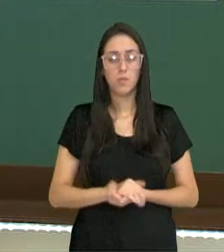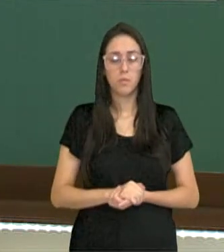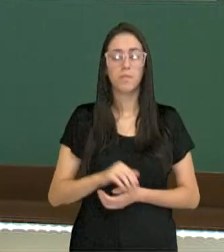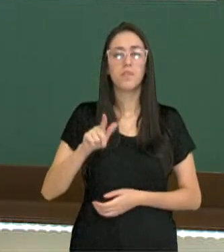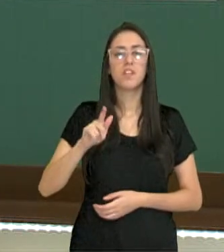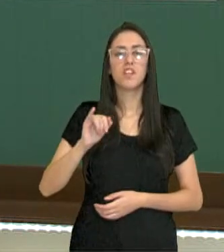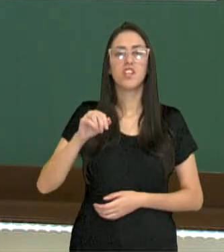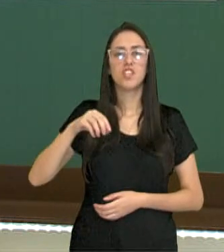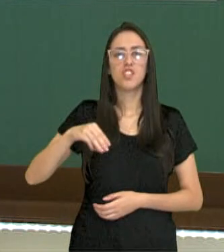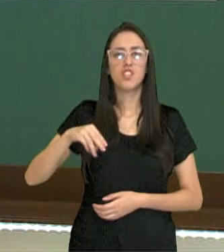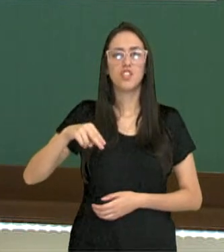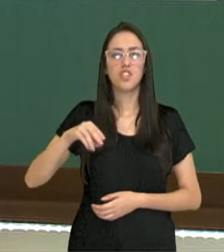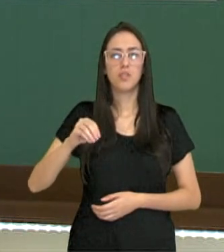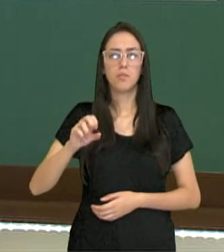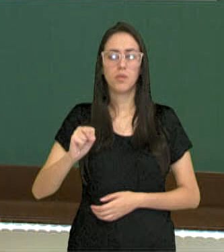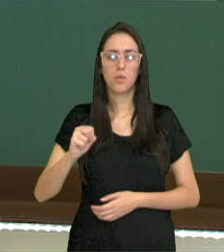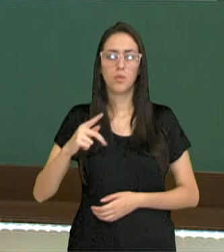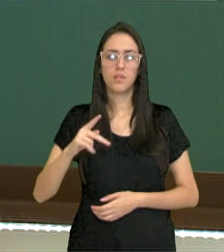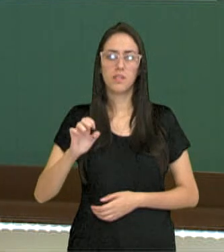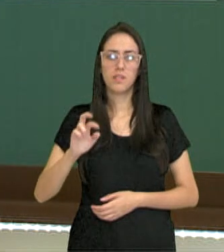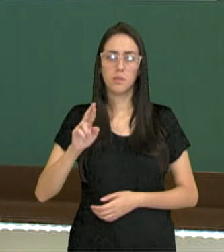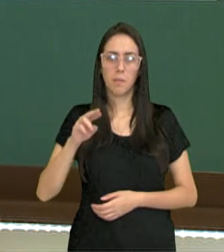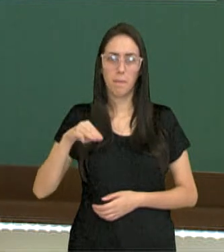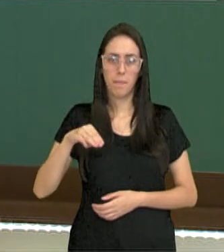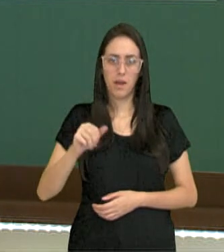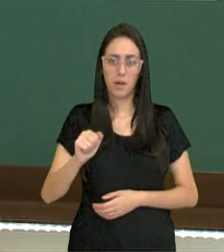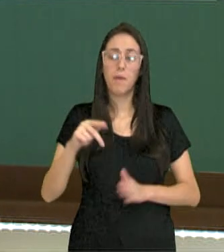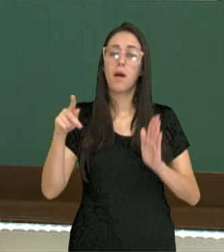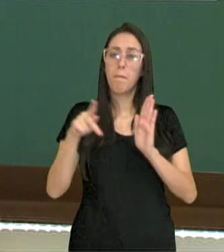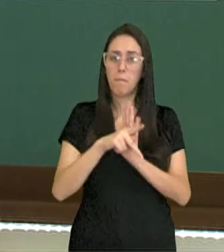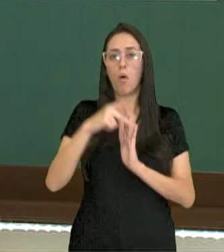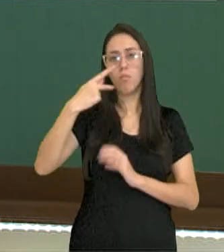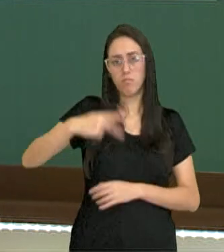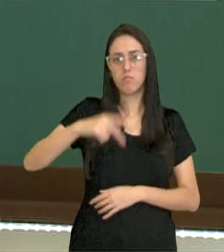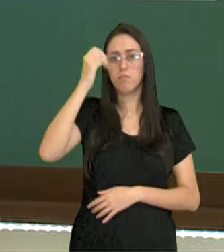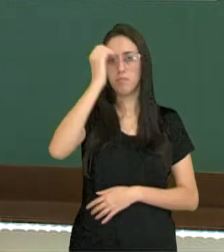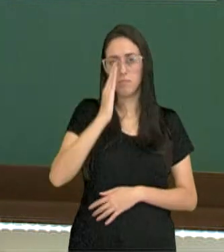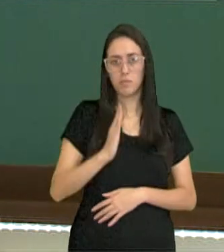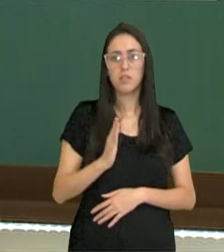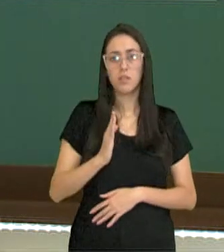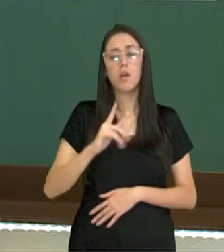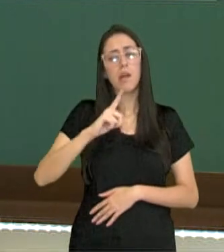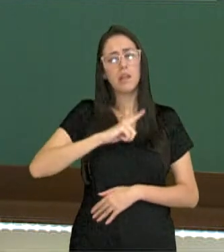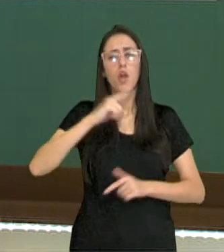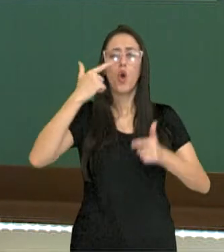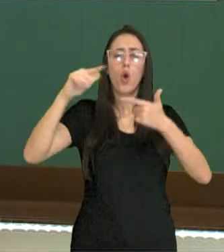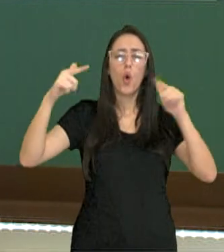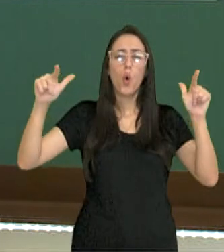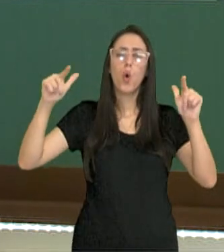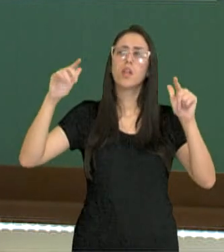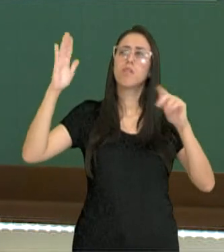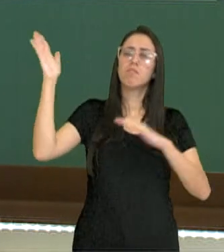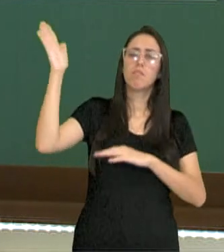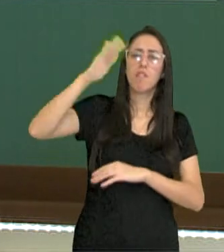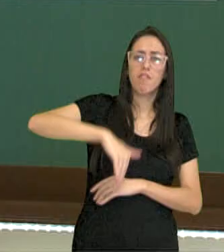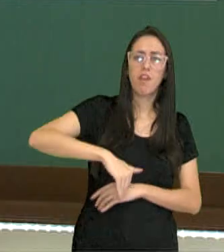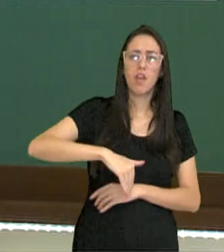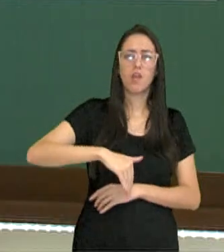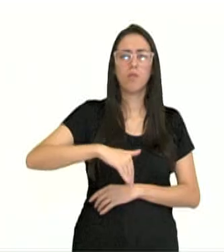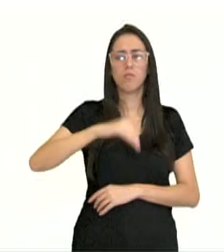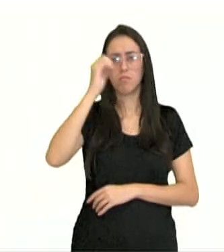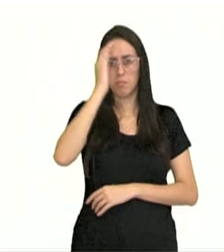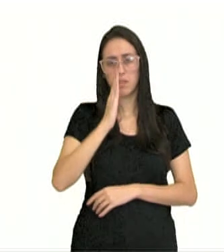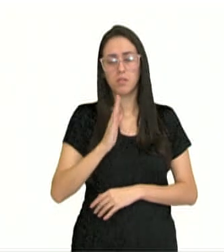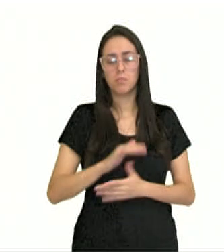são originalmente do Brasil. Claro que existem outras que foram trazidas. Quais são as daqui do